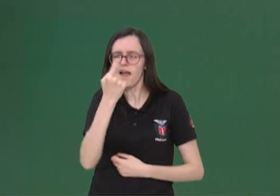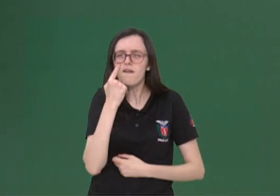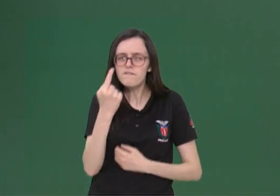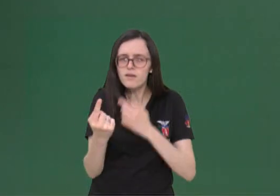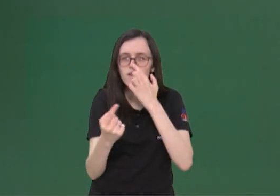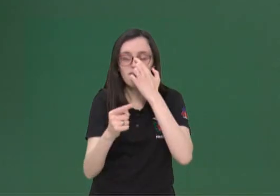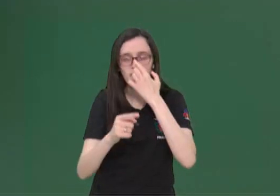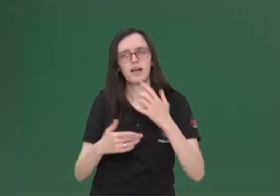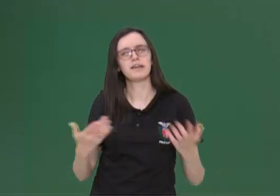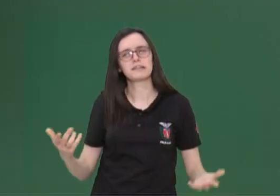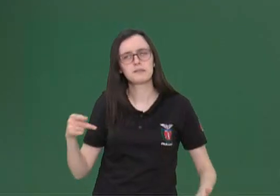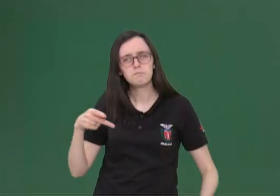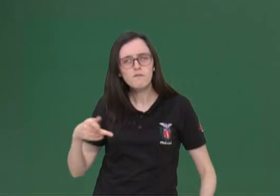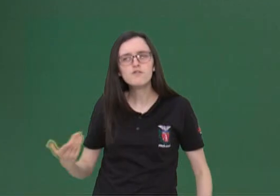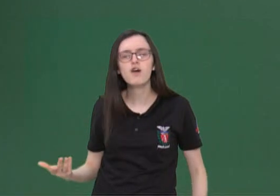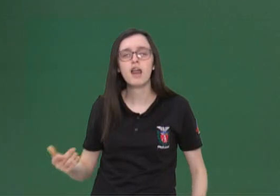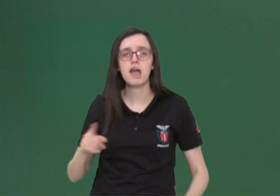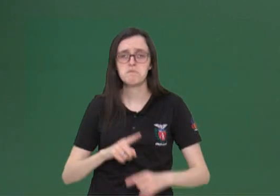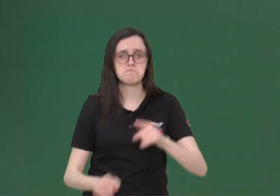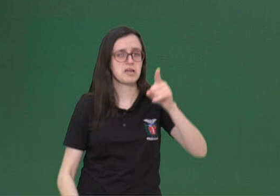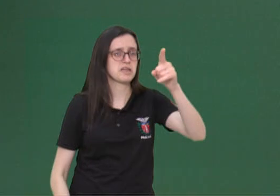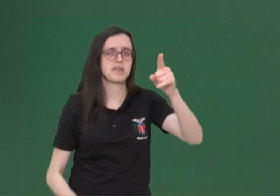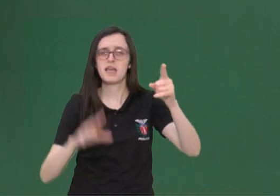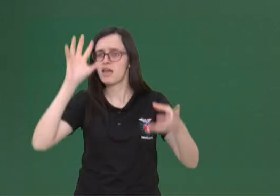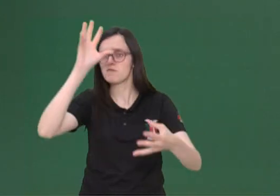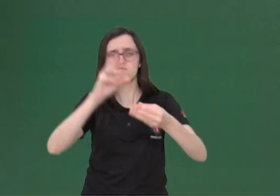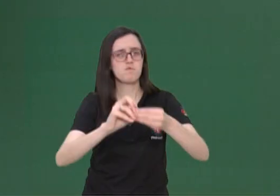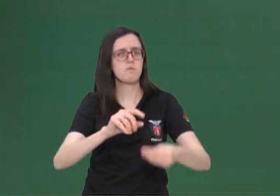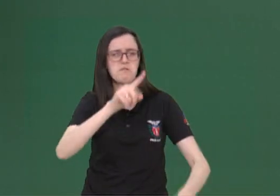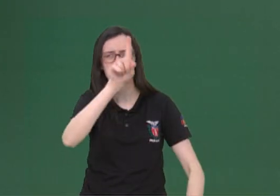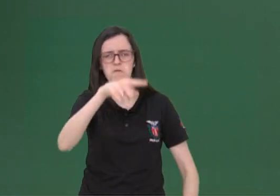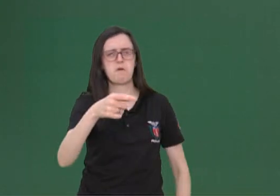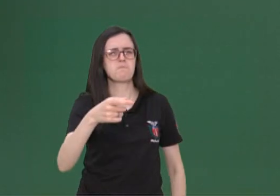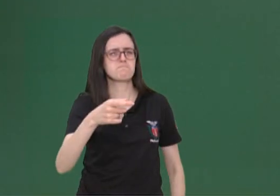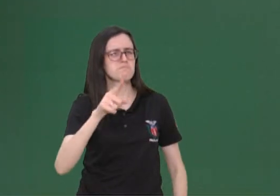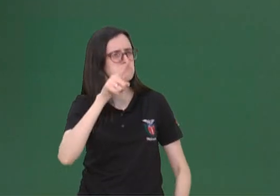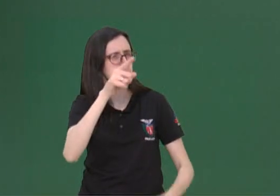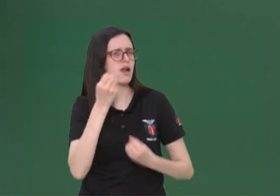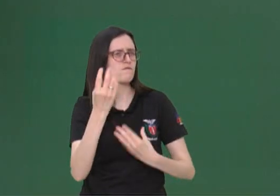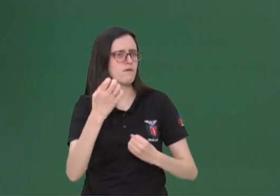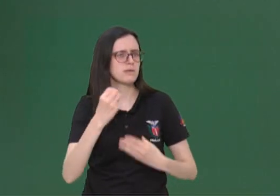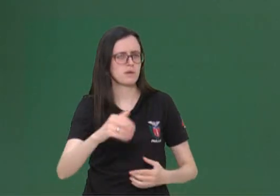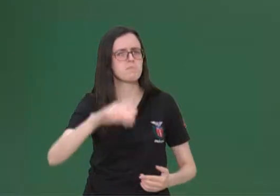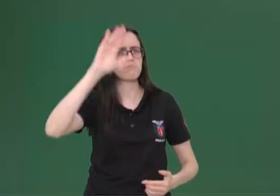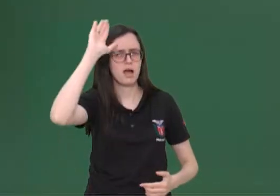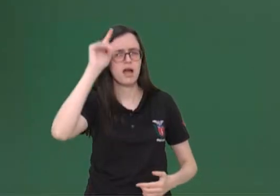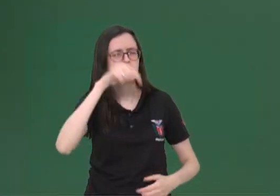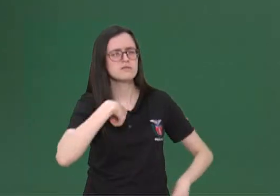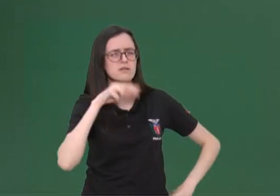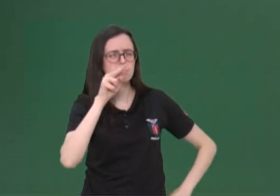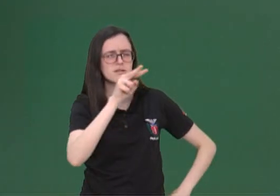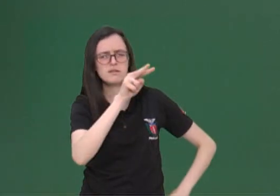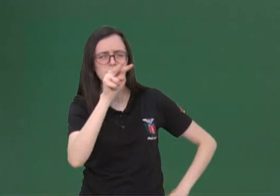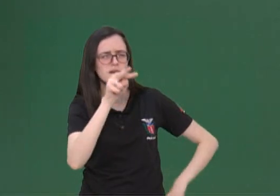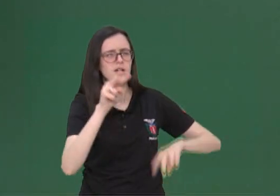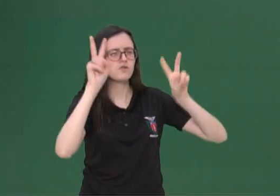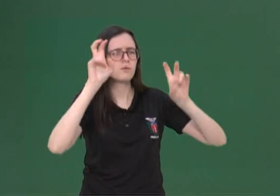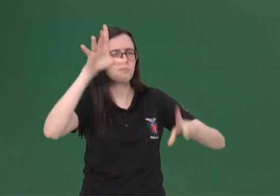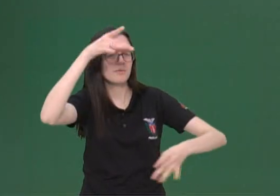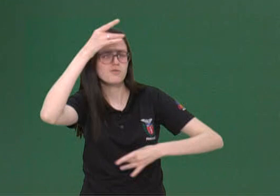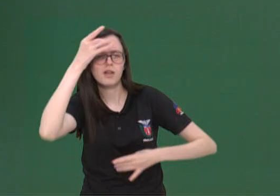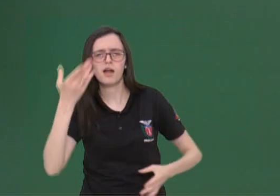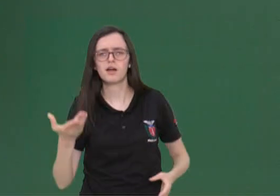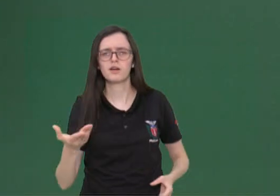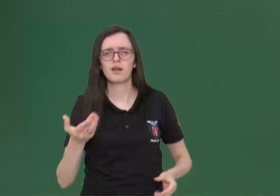poderiam dizer assim, professora, mas aqui no resumo eu tenho um pouco mais de informações, né? Fala ali sobre os